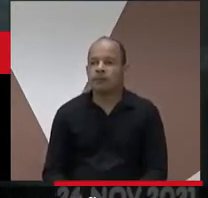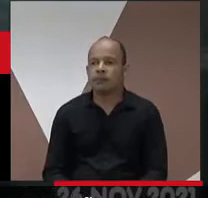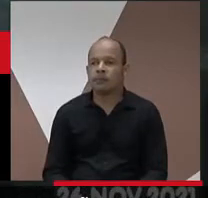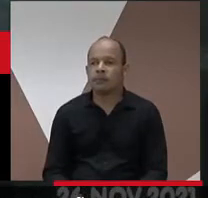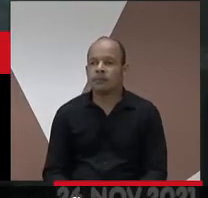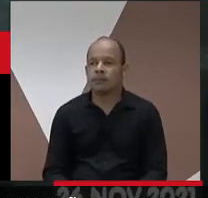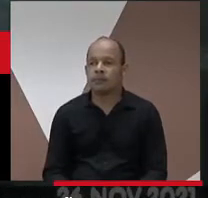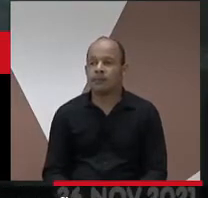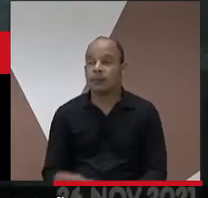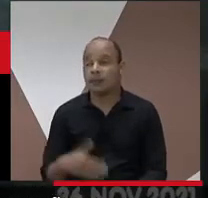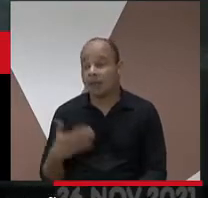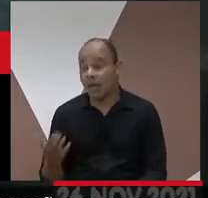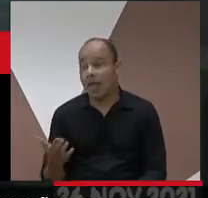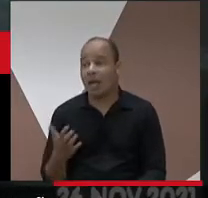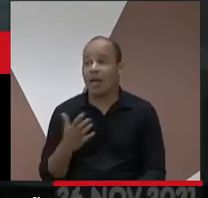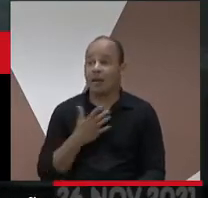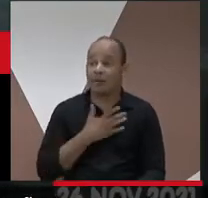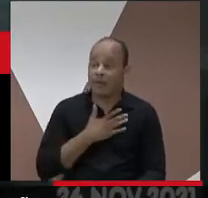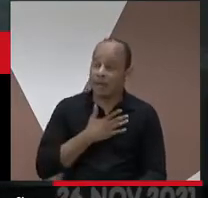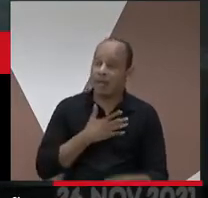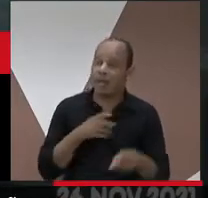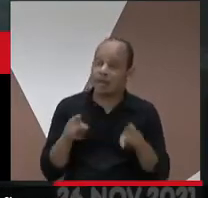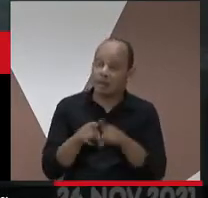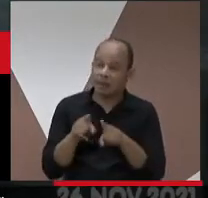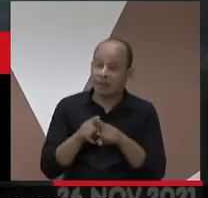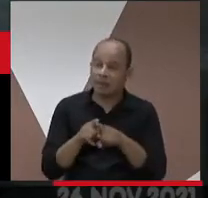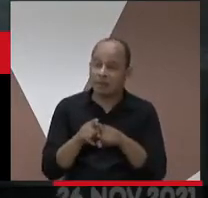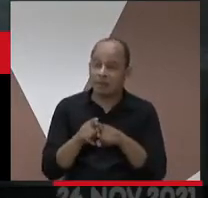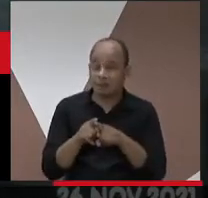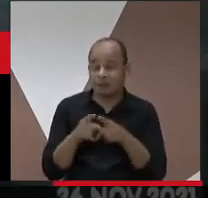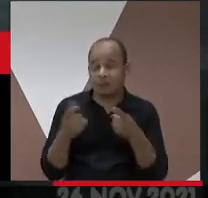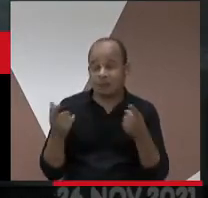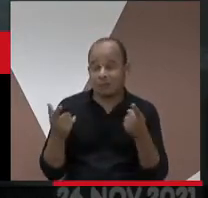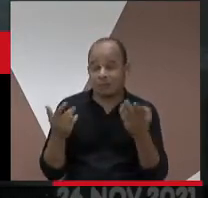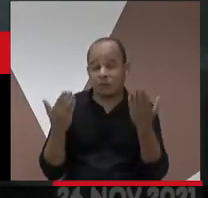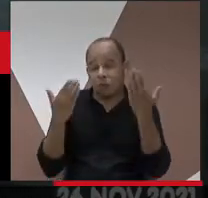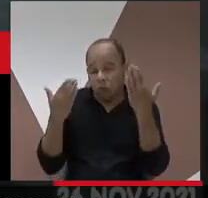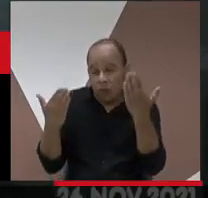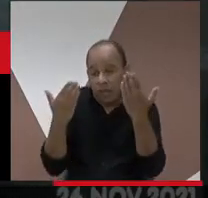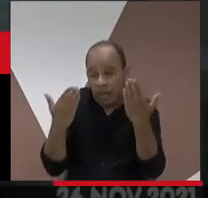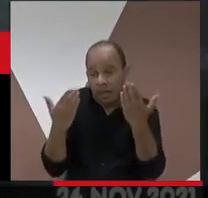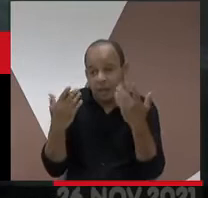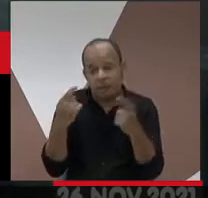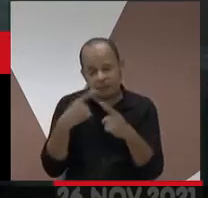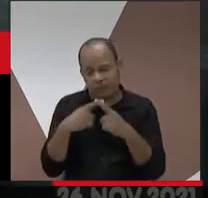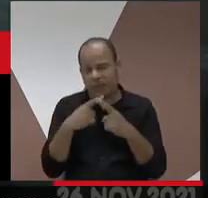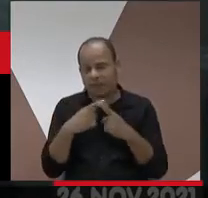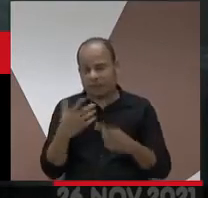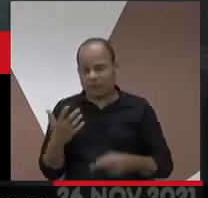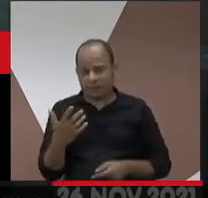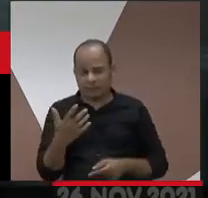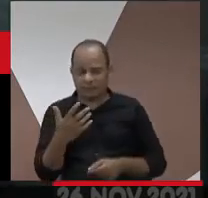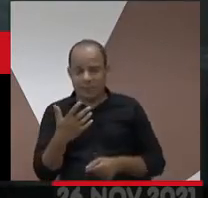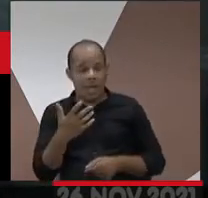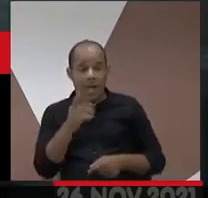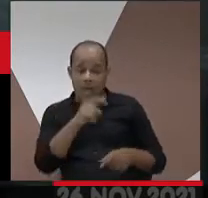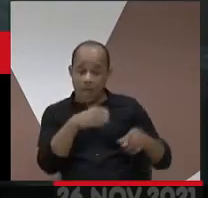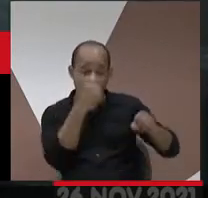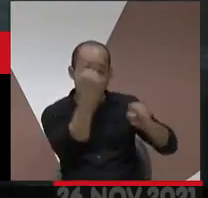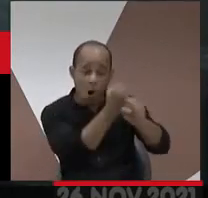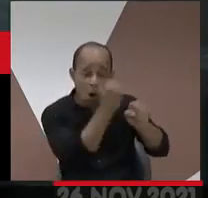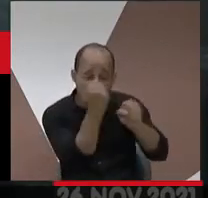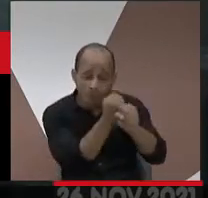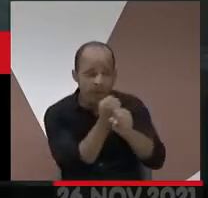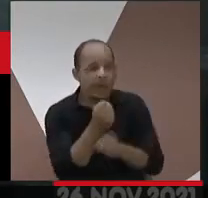Isso é meu suspeito, porque aqui nós temos uma obra, não é um negócio, não é uma